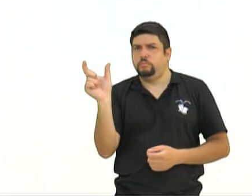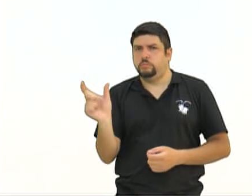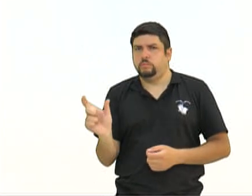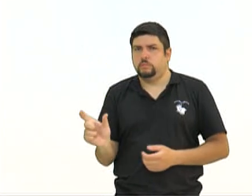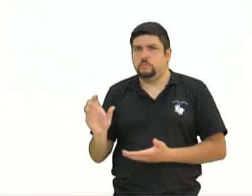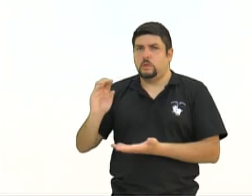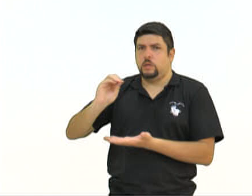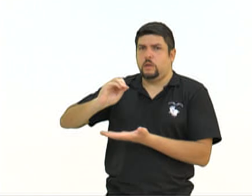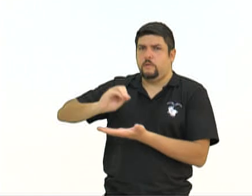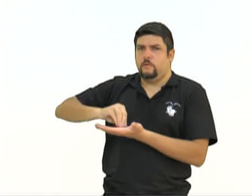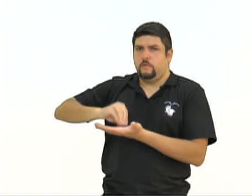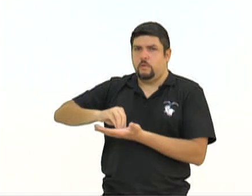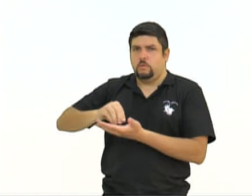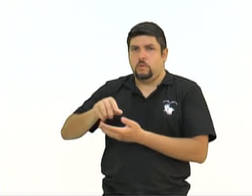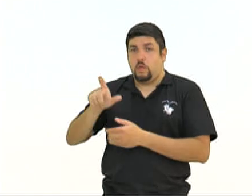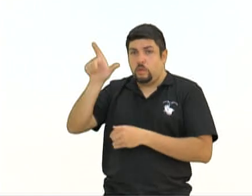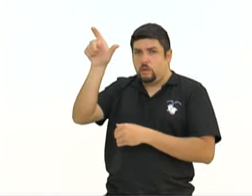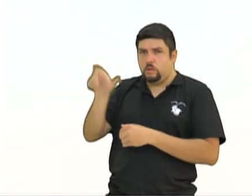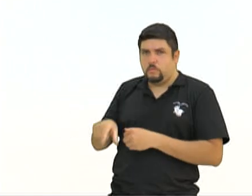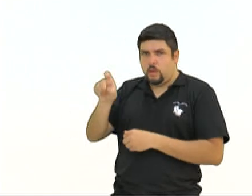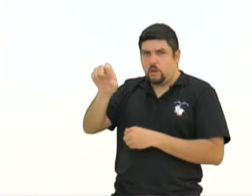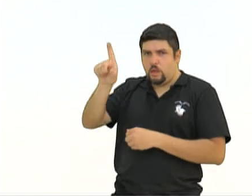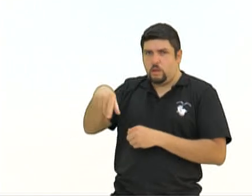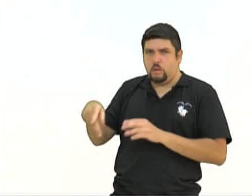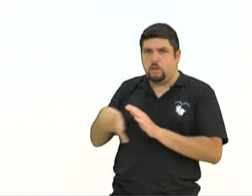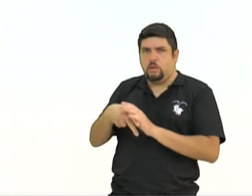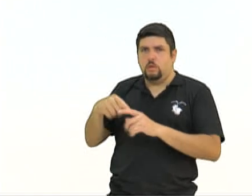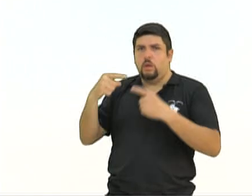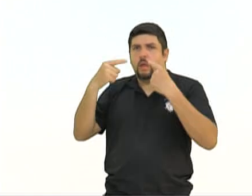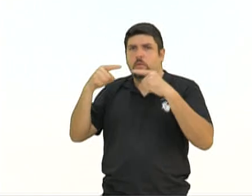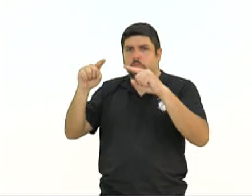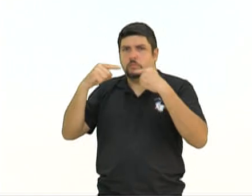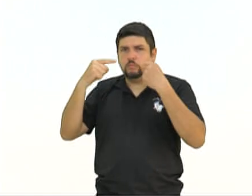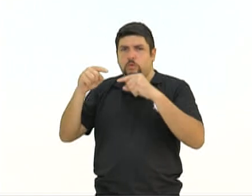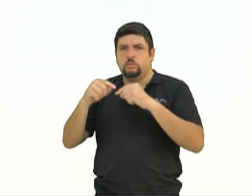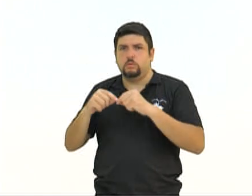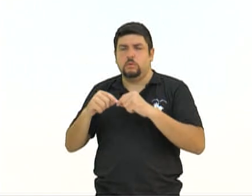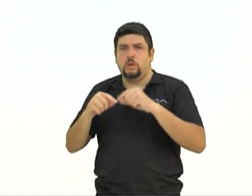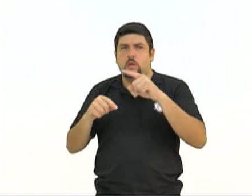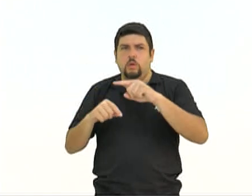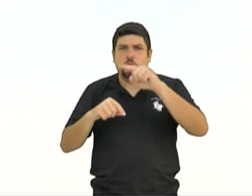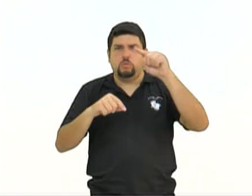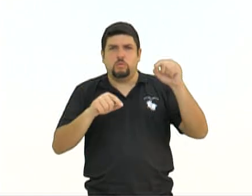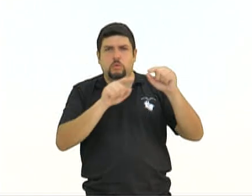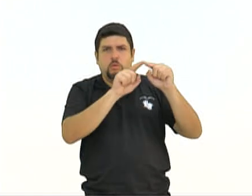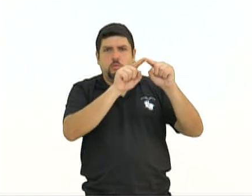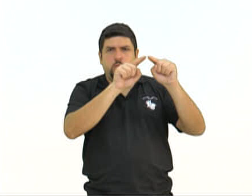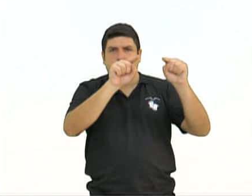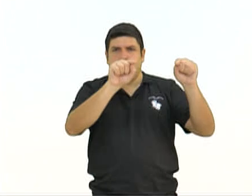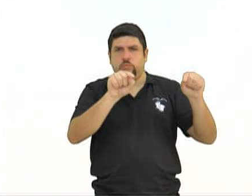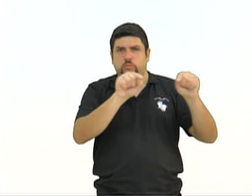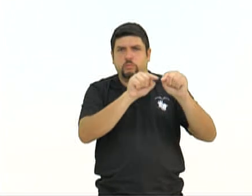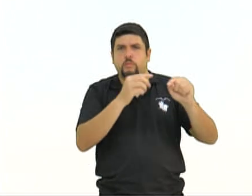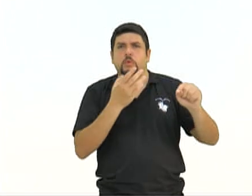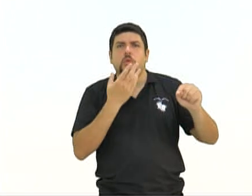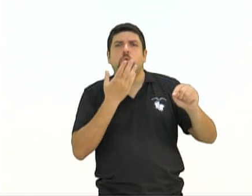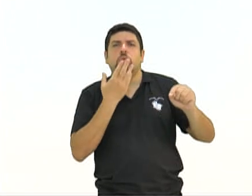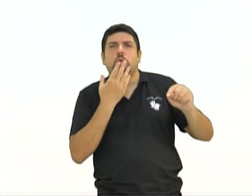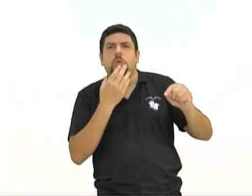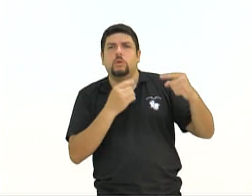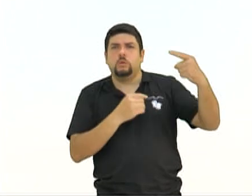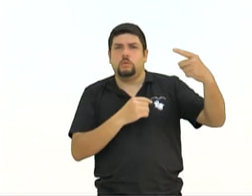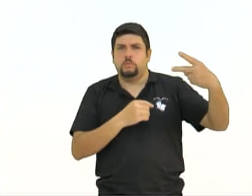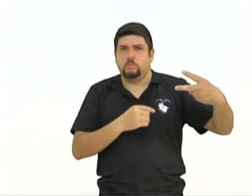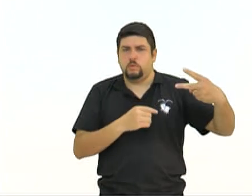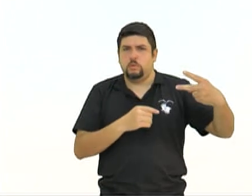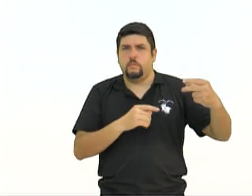I Were a Boy, com essas palavras aqui, ó. Everything, understand, hurts better and listen, ok?